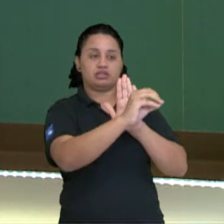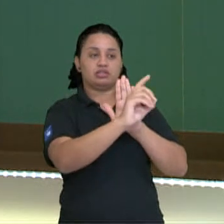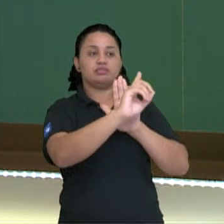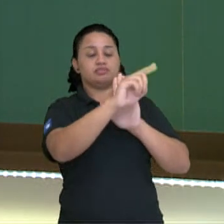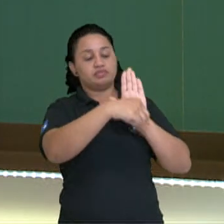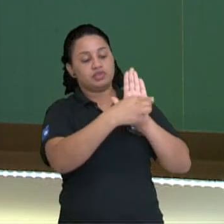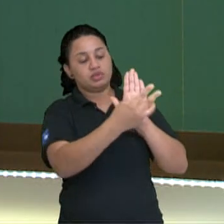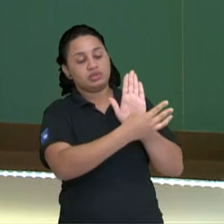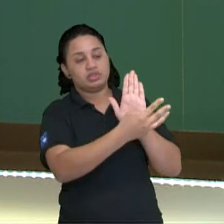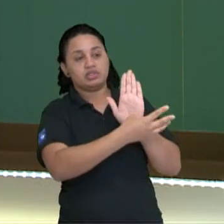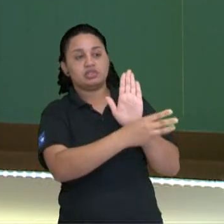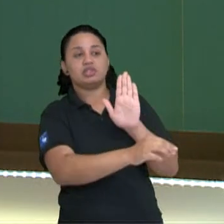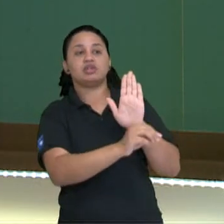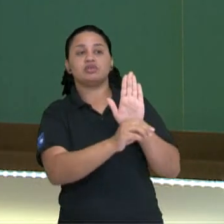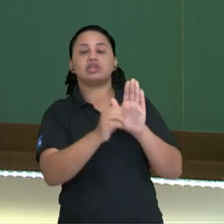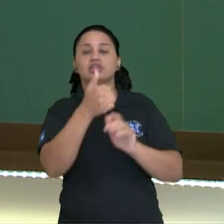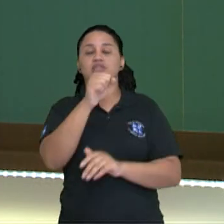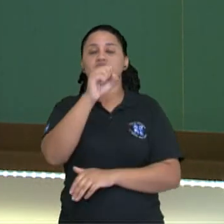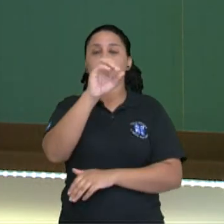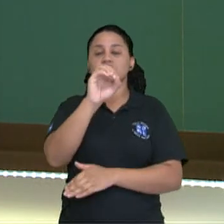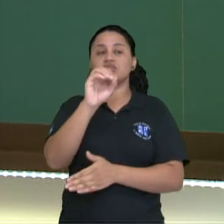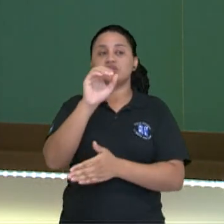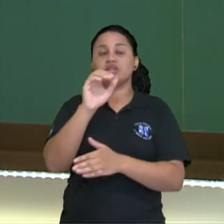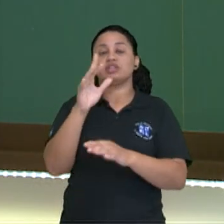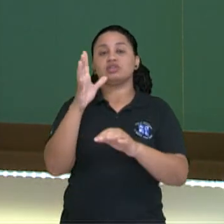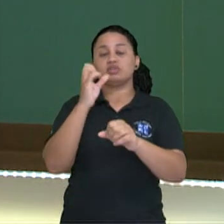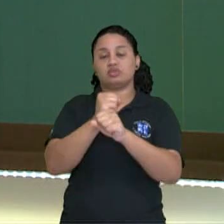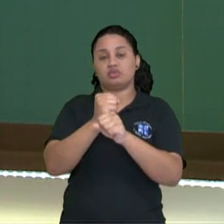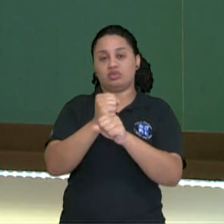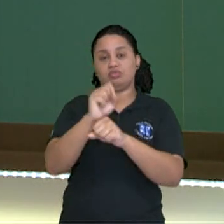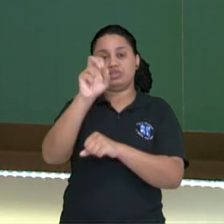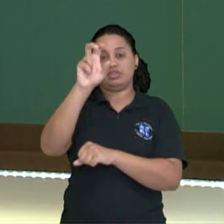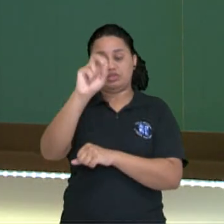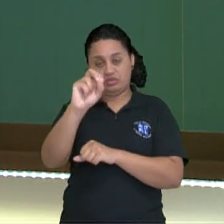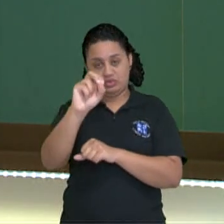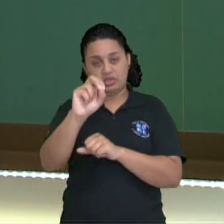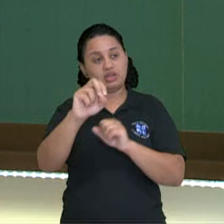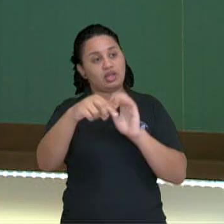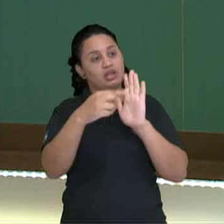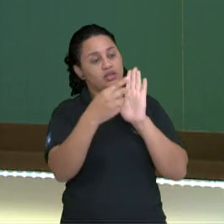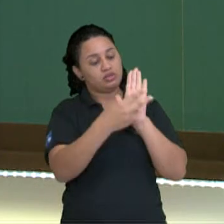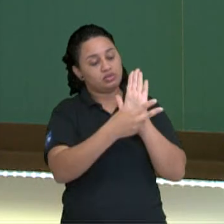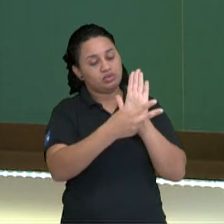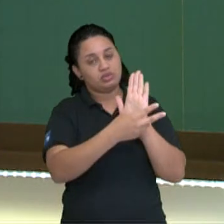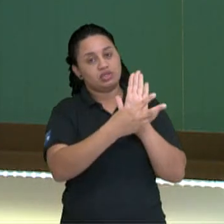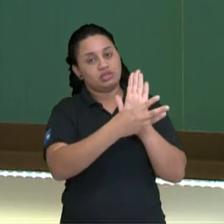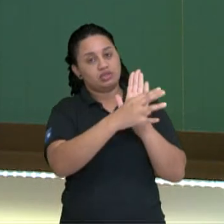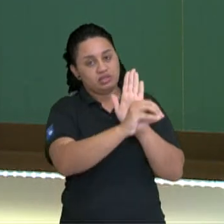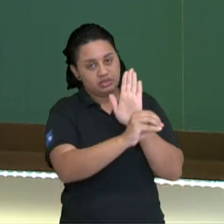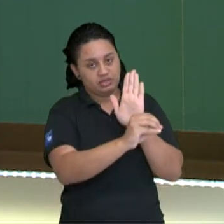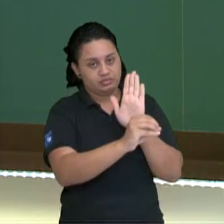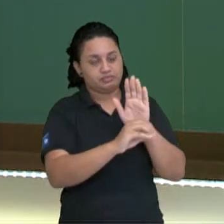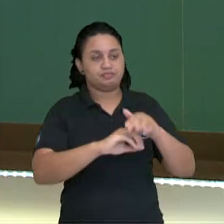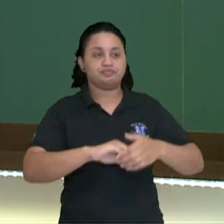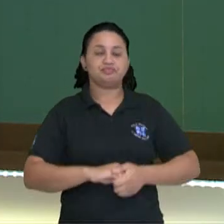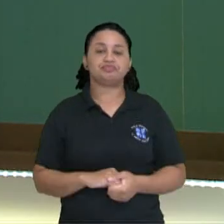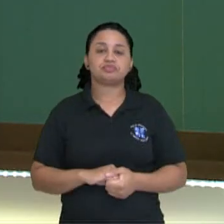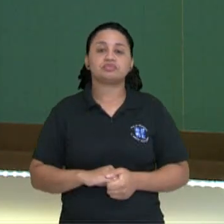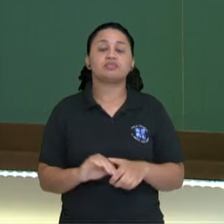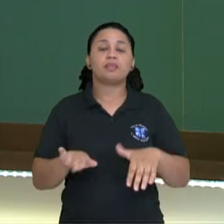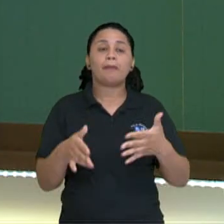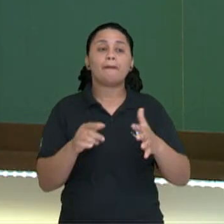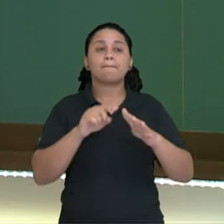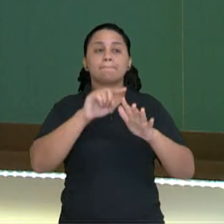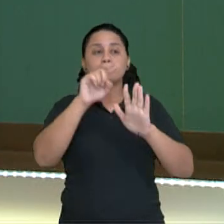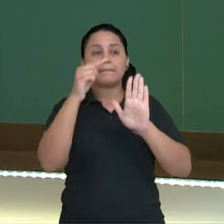terceiro quadrante, 180 mais 50 graus, que é o ângulo de 230 graus. Então, lá nos